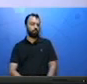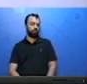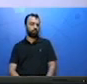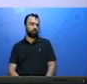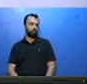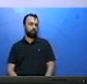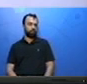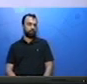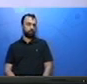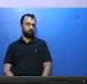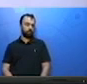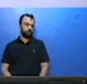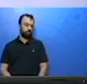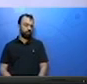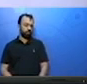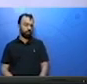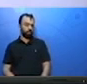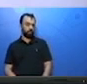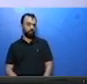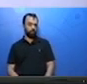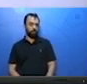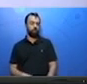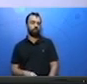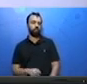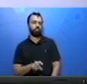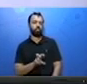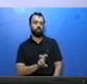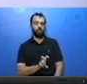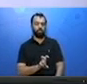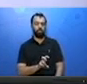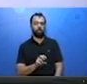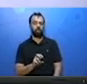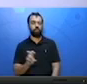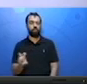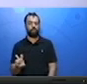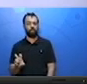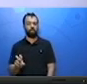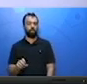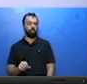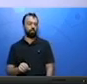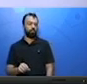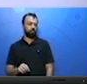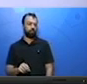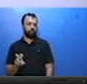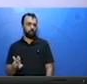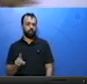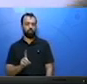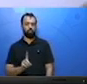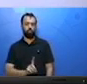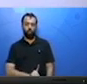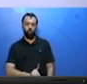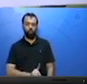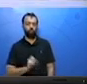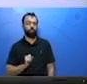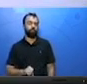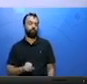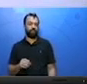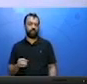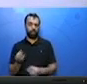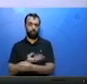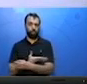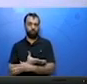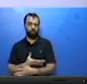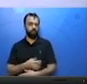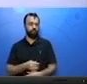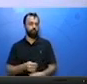ímpar, o único número que vai dividir ele aqui vai ser o próprio 5. 5 dividido por 5 dá 1.